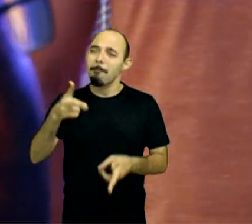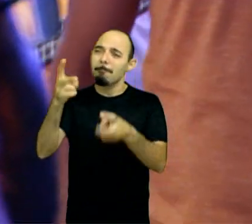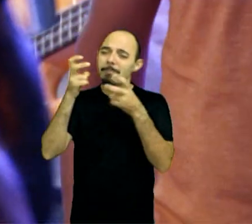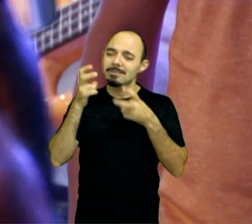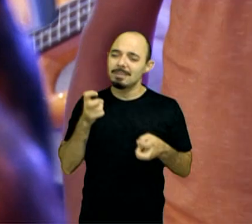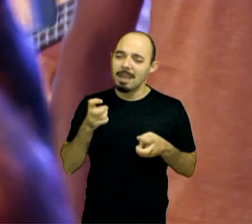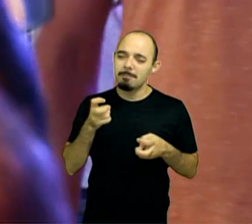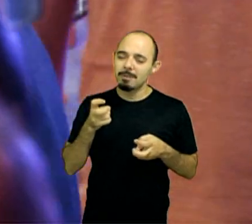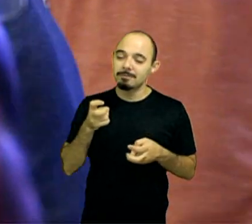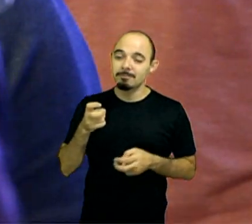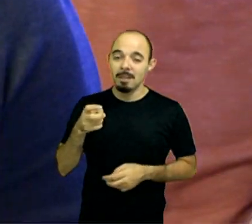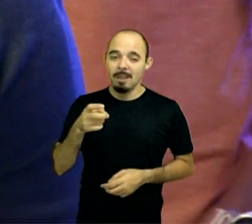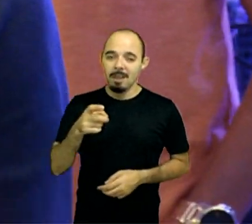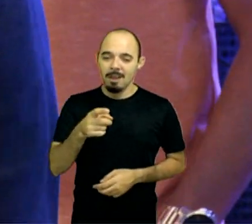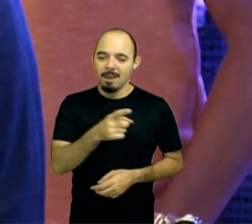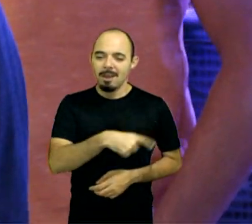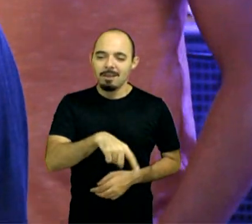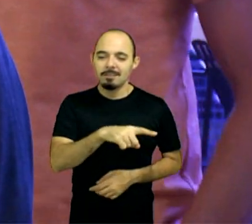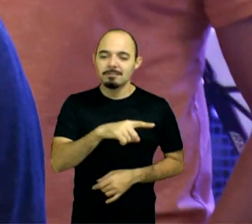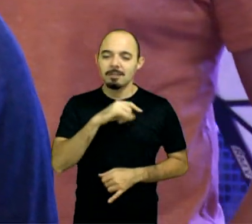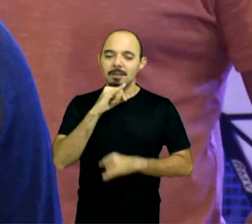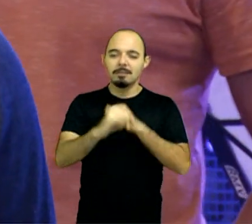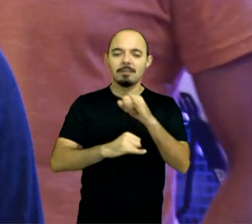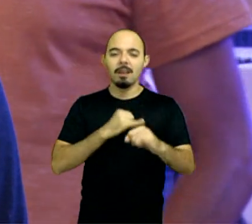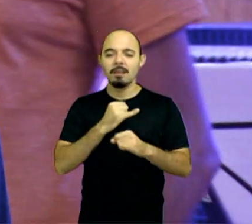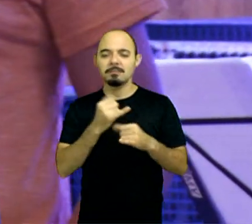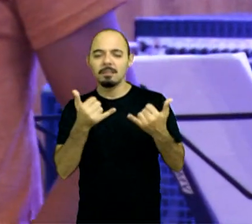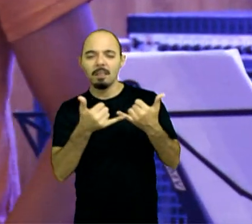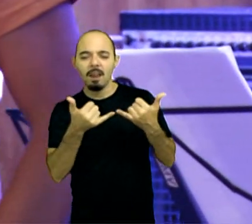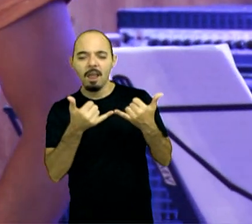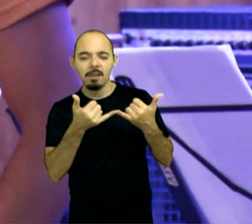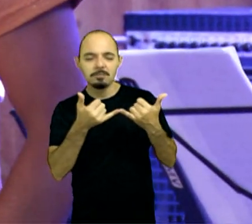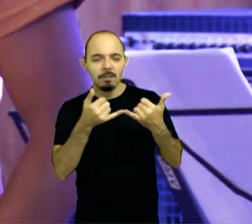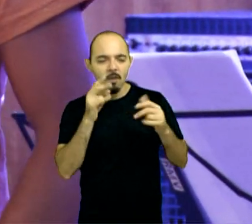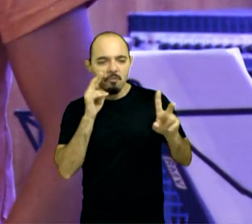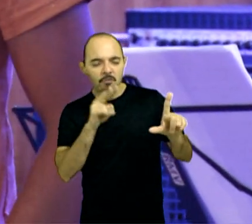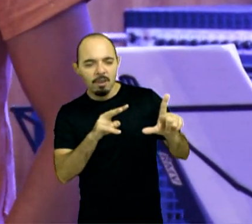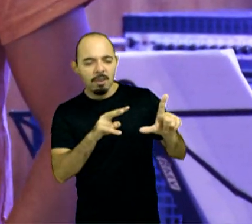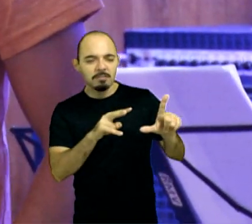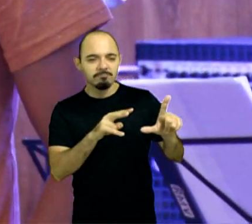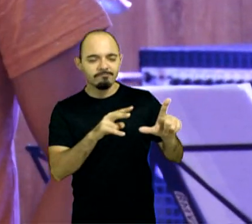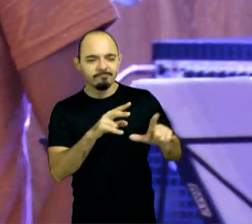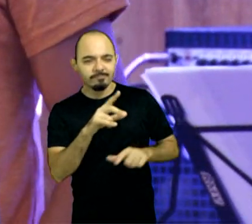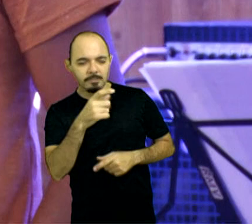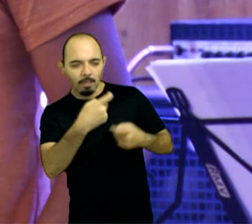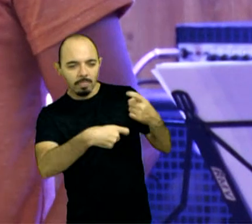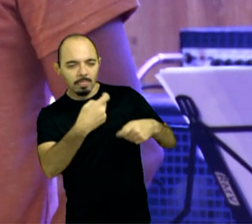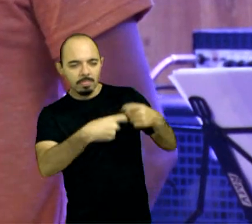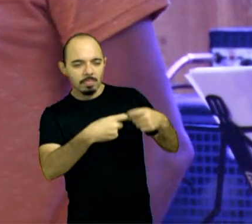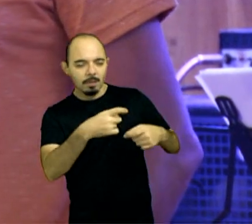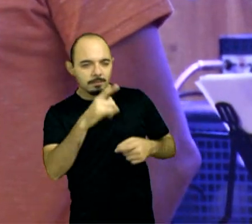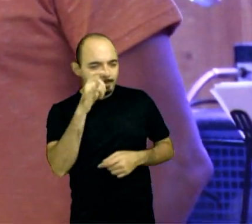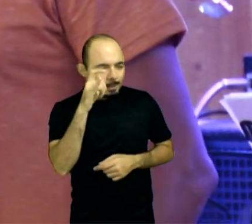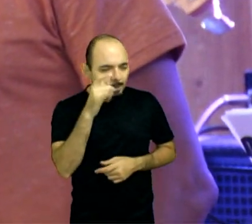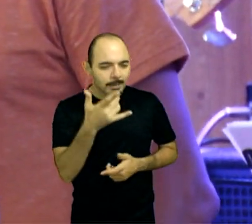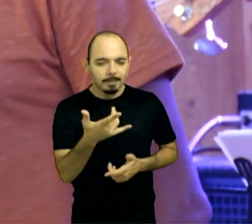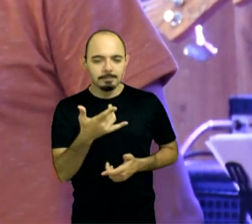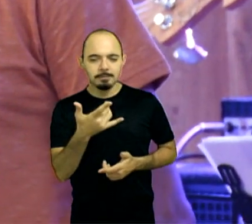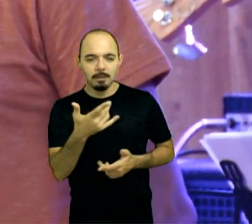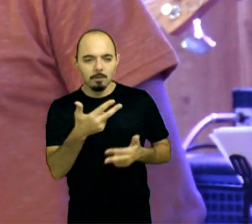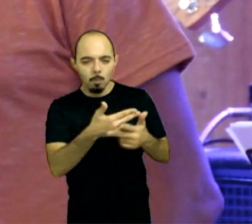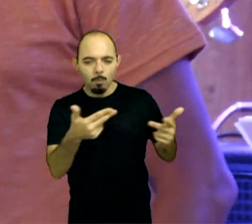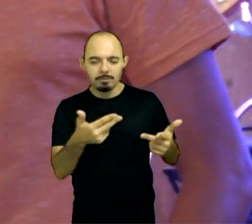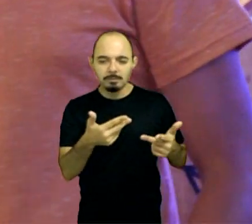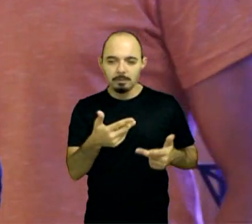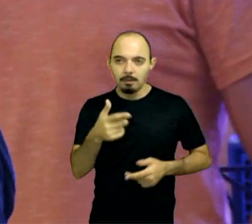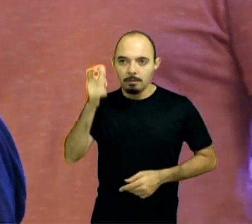pornografia, está entrando demônios na sua casa. E no dia seguinte, ele, que é um homem de Deus, que